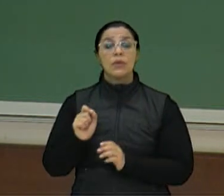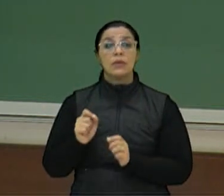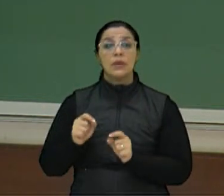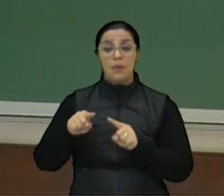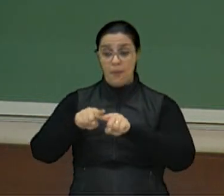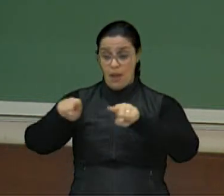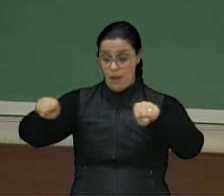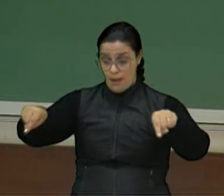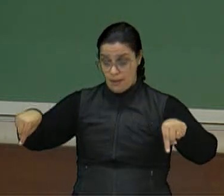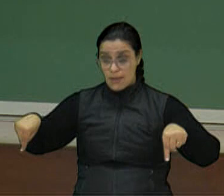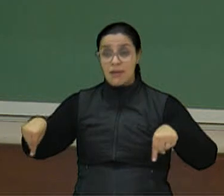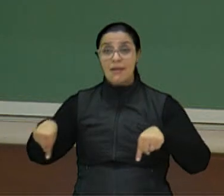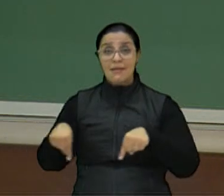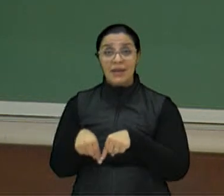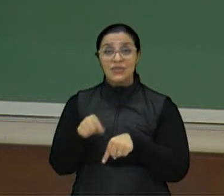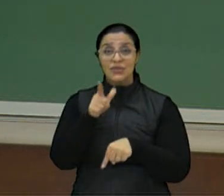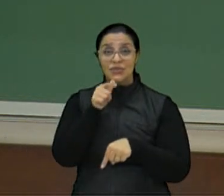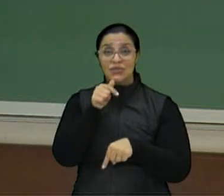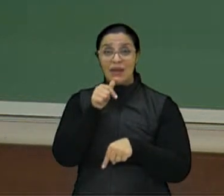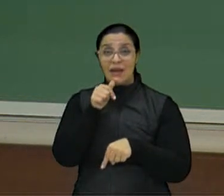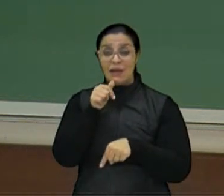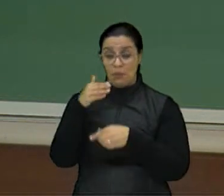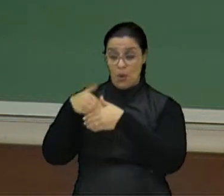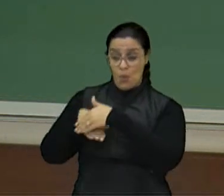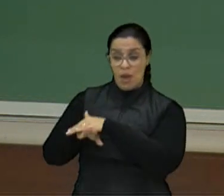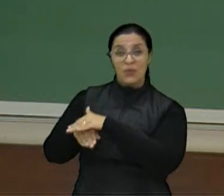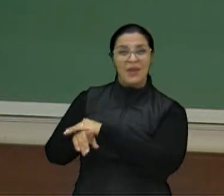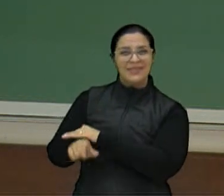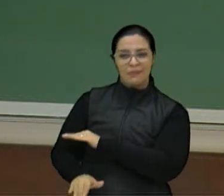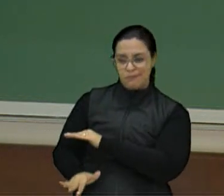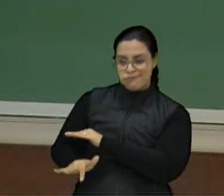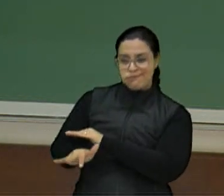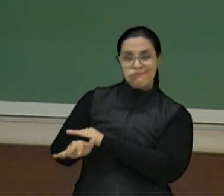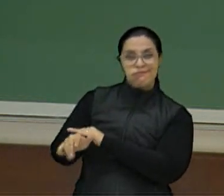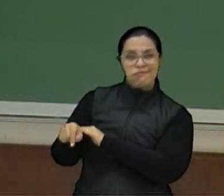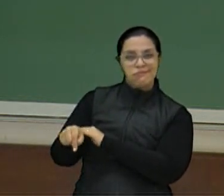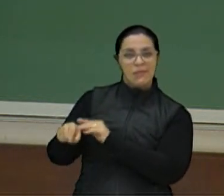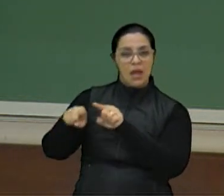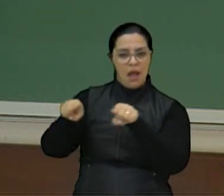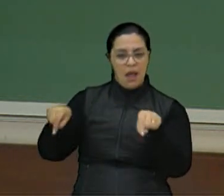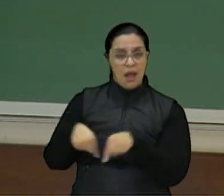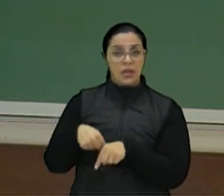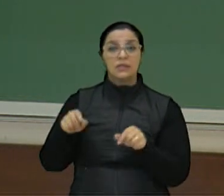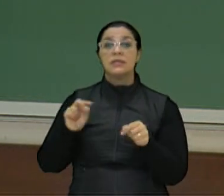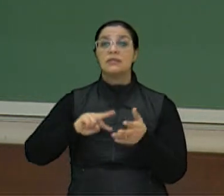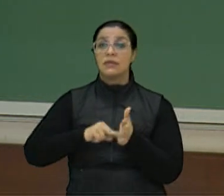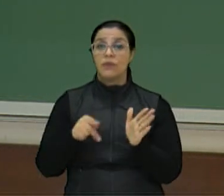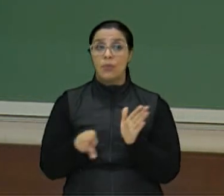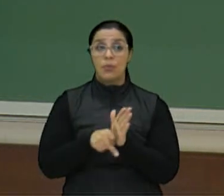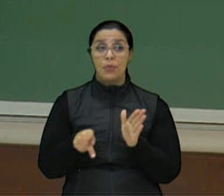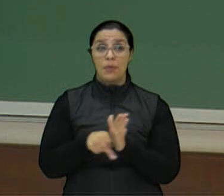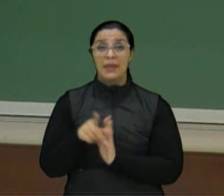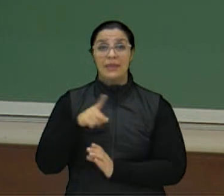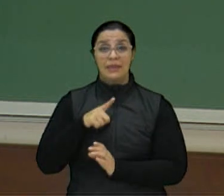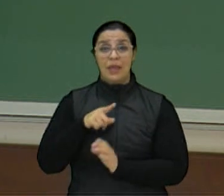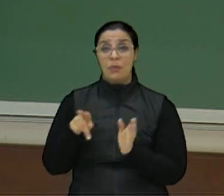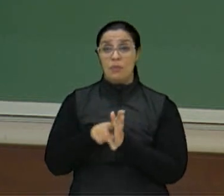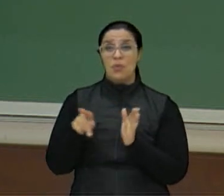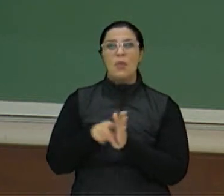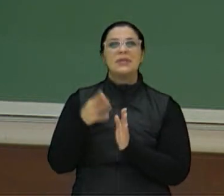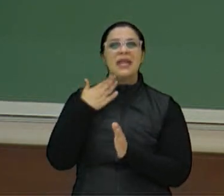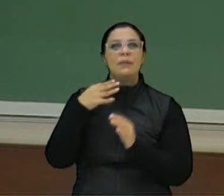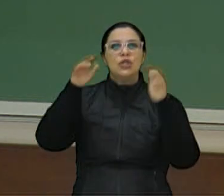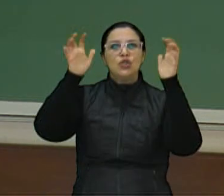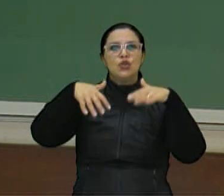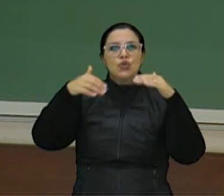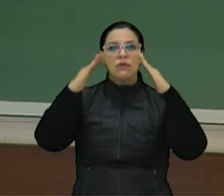caixa d'água, que a gente chama de reservatório extra, que eu pego a água da calha, em vez de